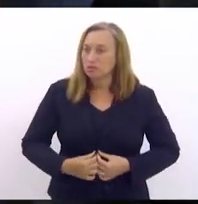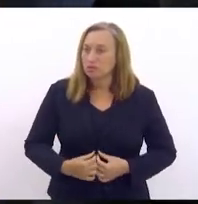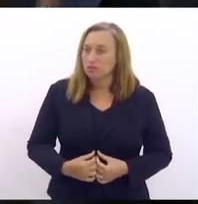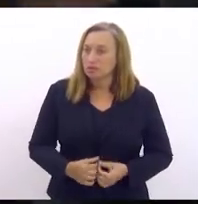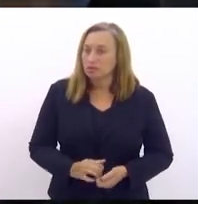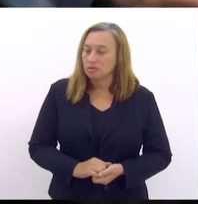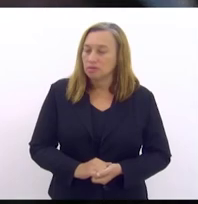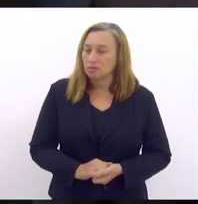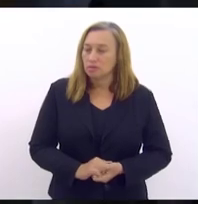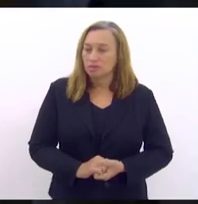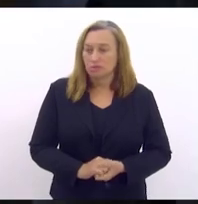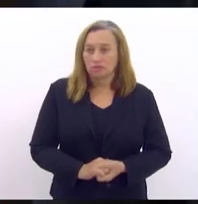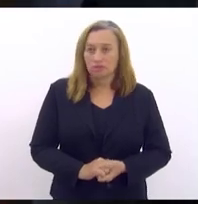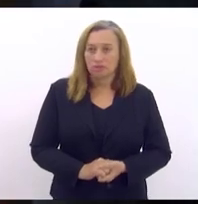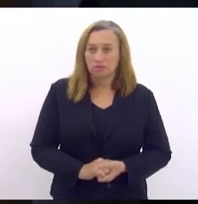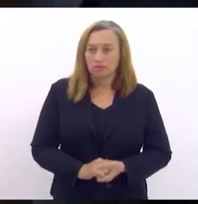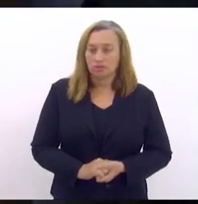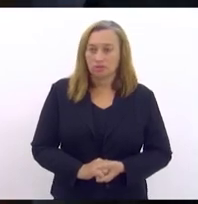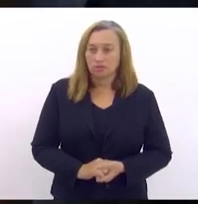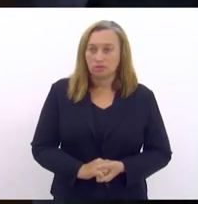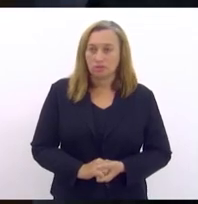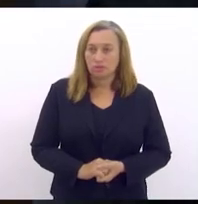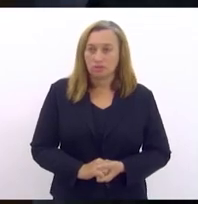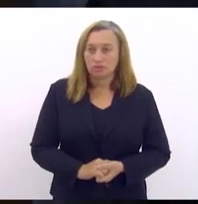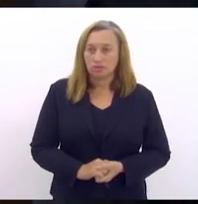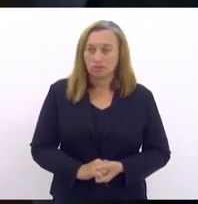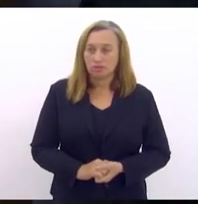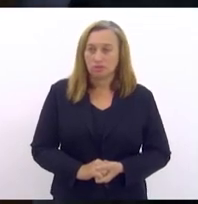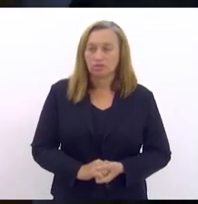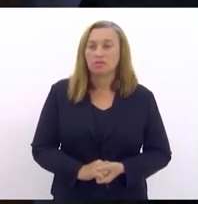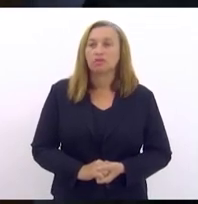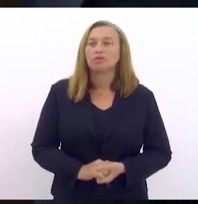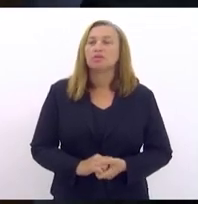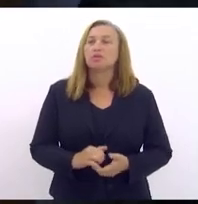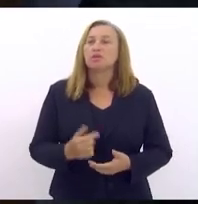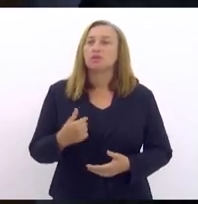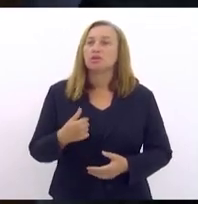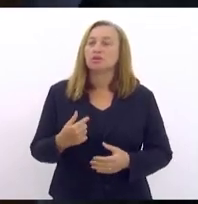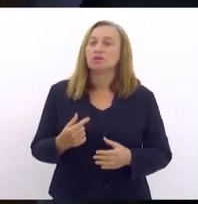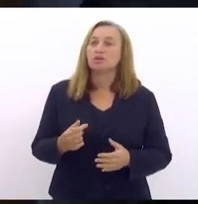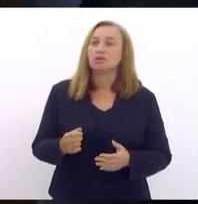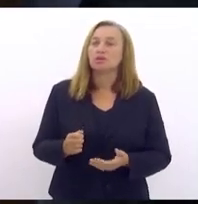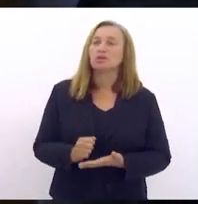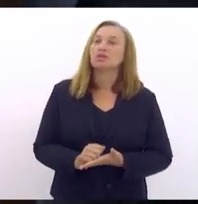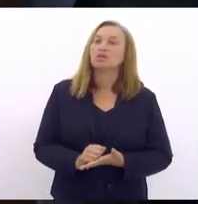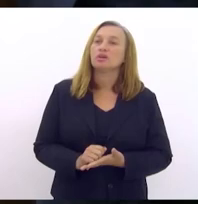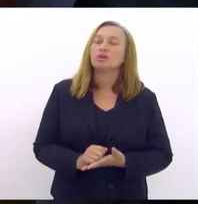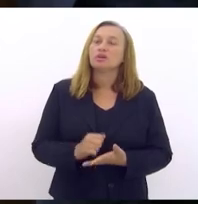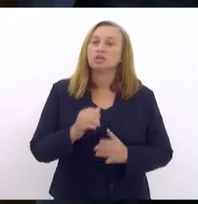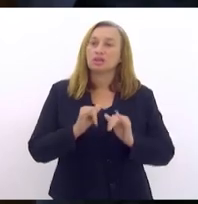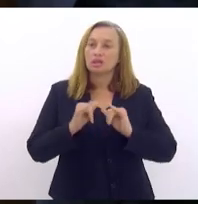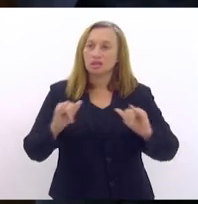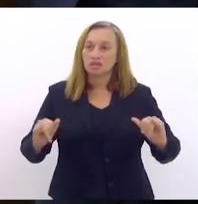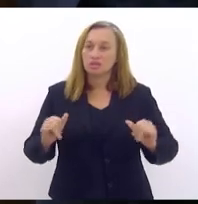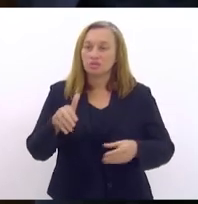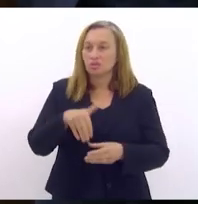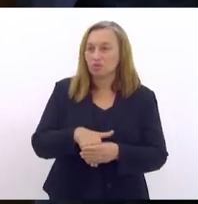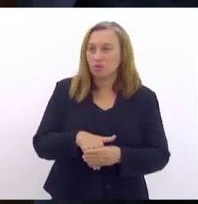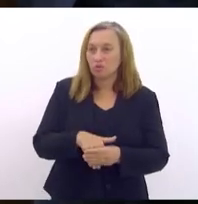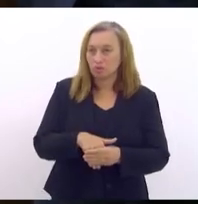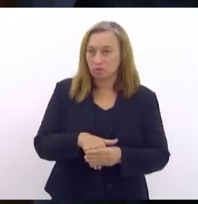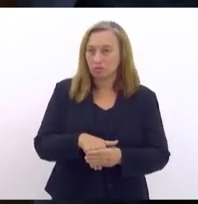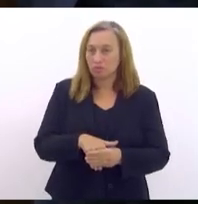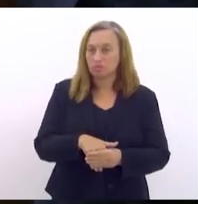presidente, fui autor do projeto, declaro meu voto favorável, com total